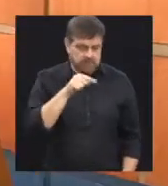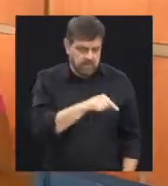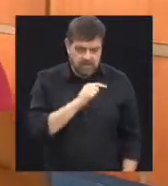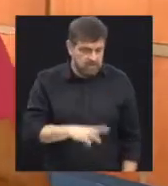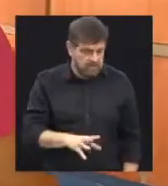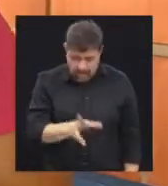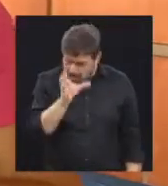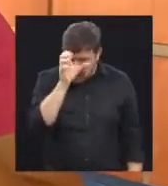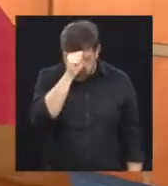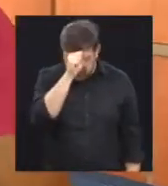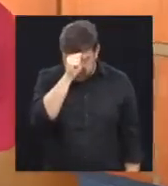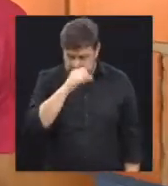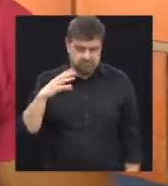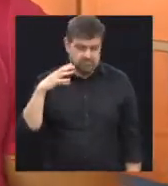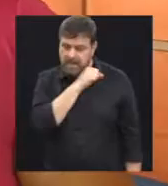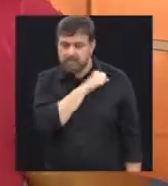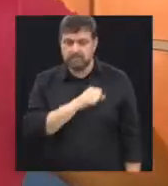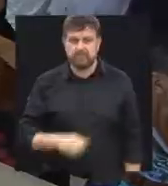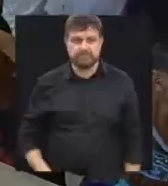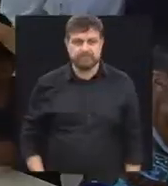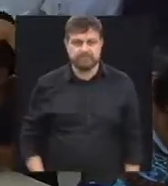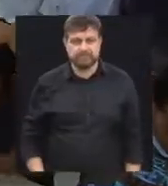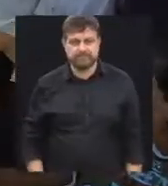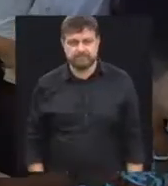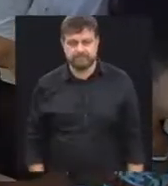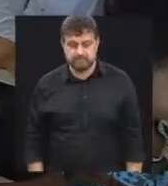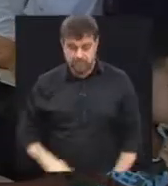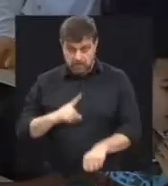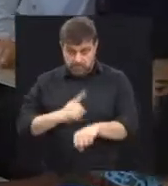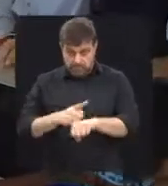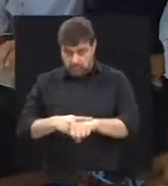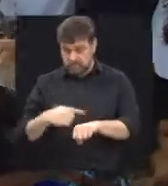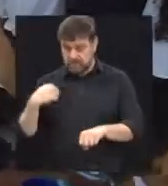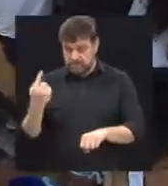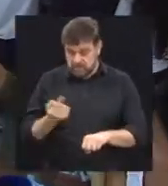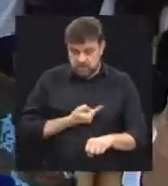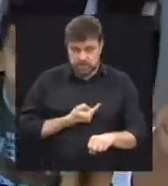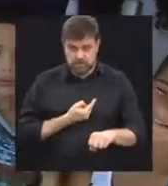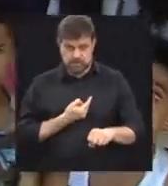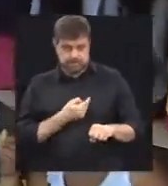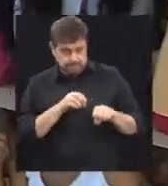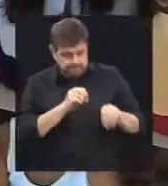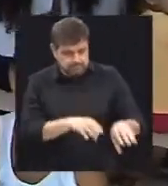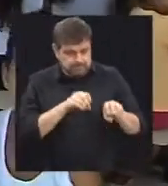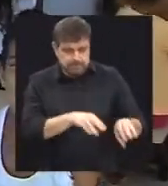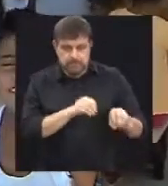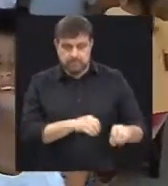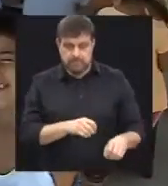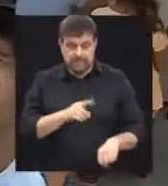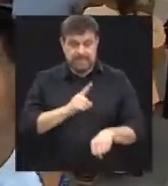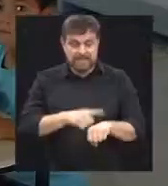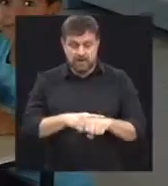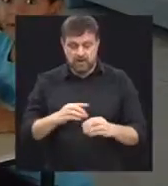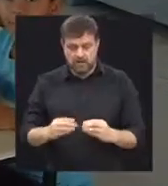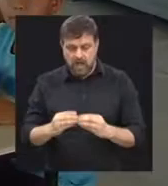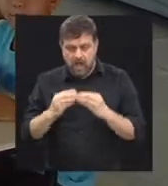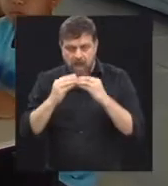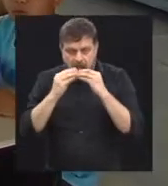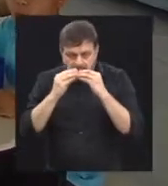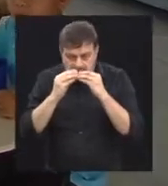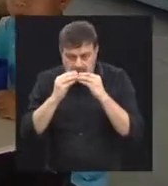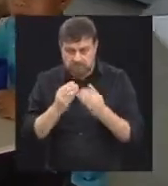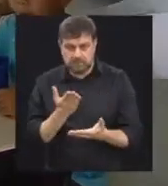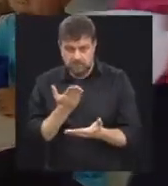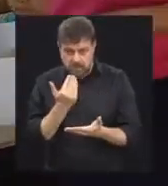ali virou parte da vida deles. Um dos momentos em que se trabalha esse quesito é na hora do lanche. Dentre